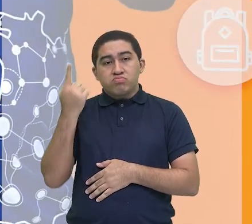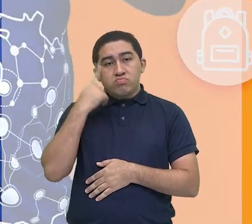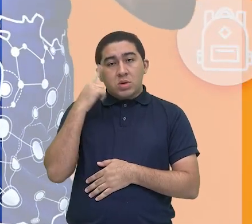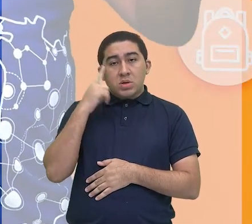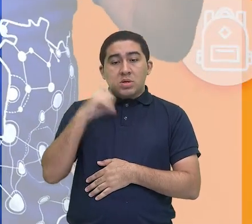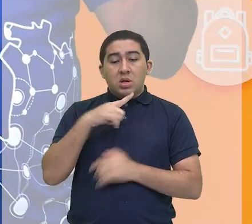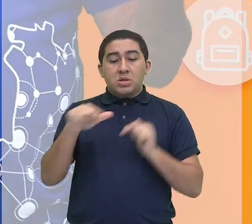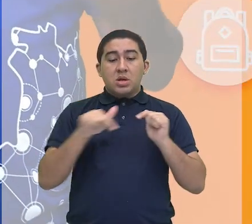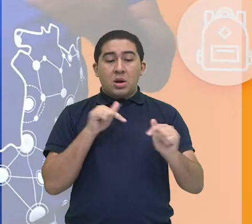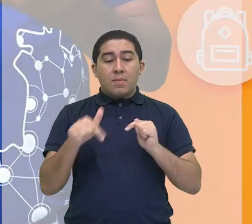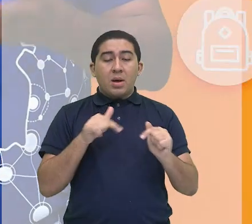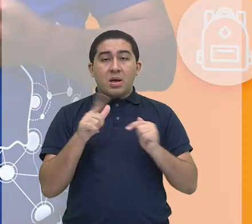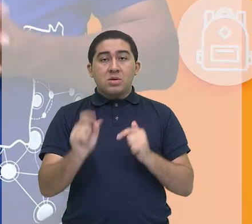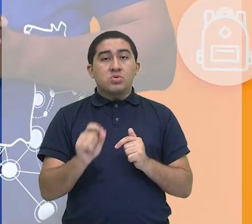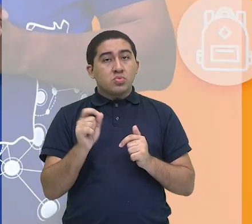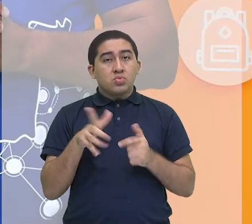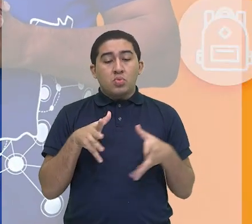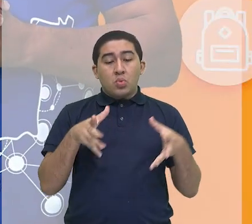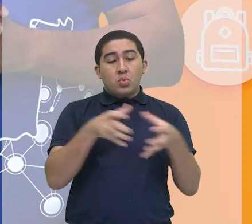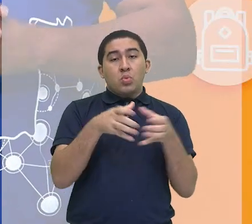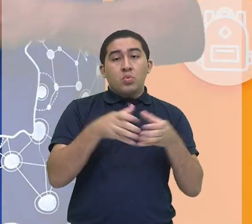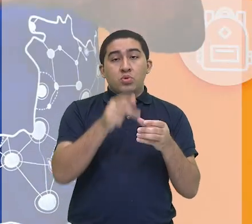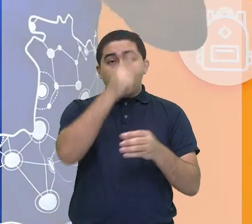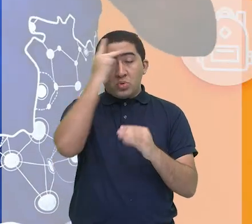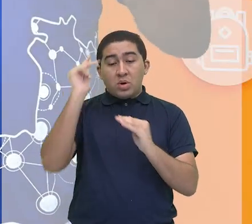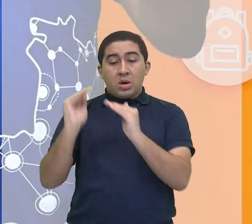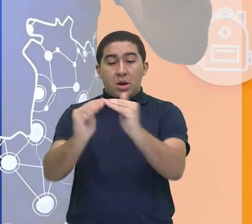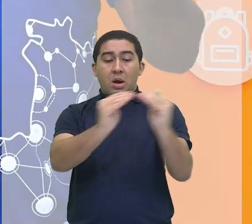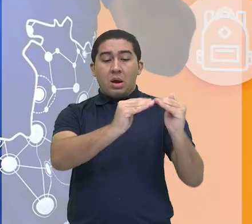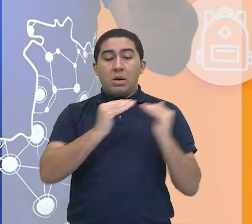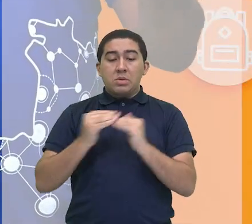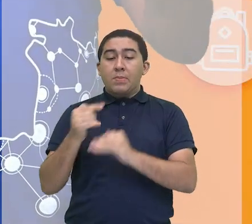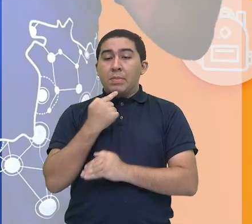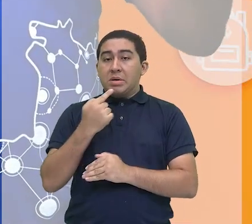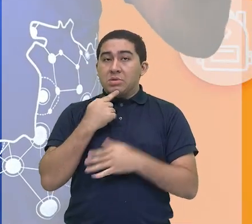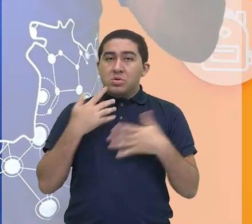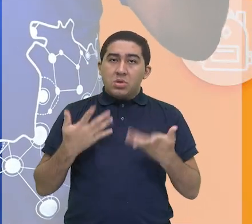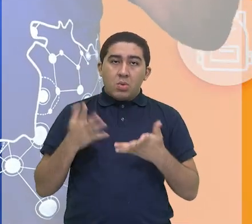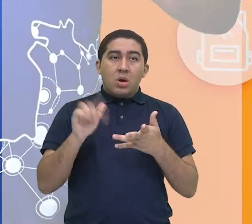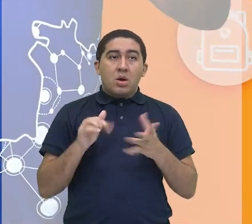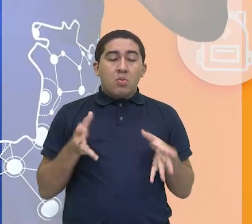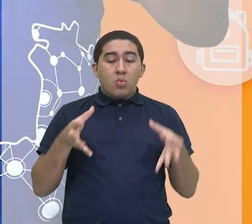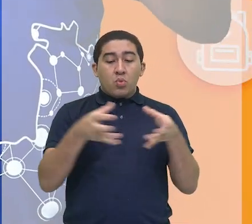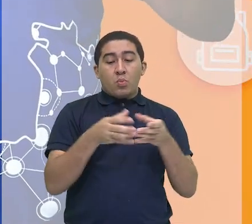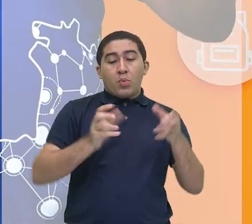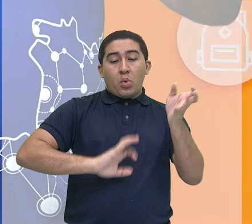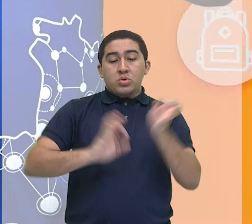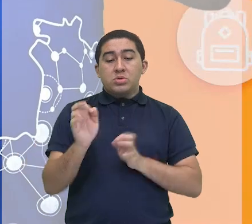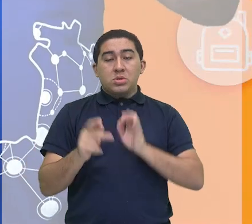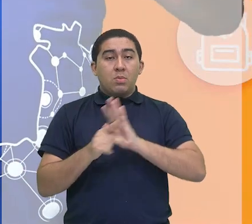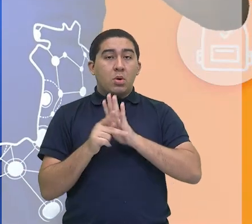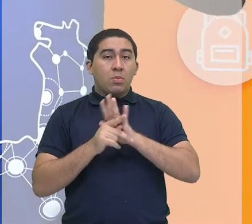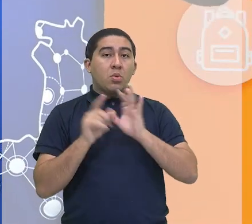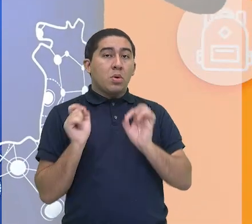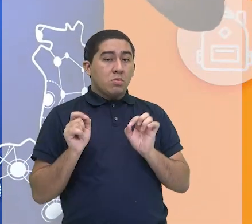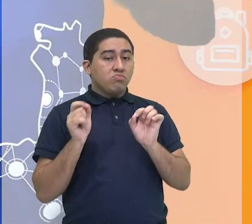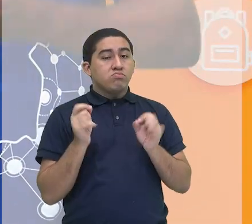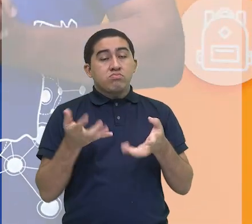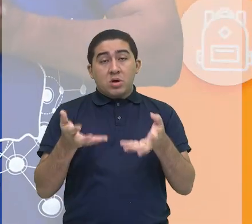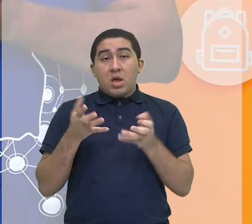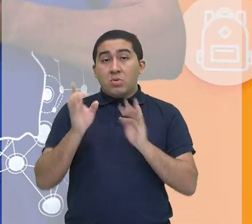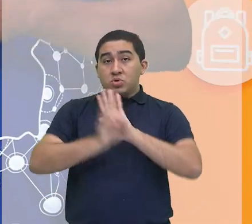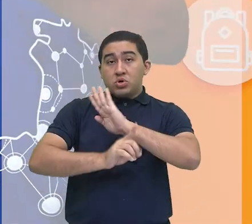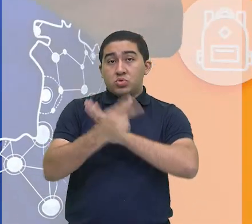que trabalham em associações de moradores. Então, tem tudo isso aí, são movimentos, grupos que estão ali organizados para buscar os